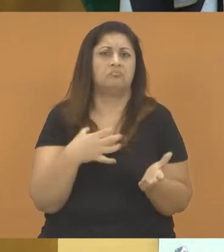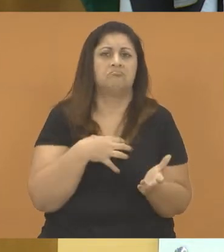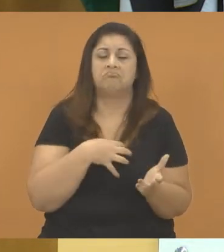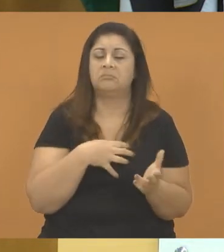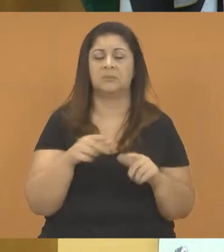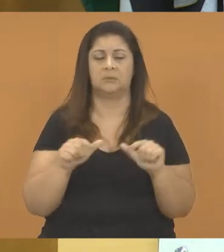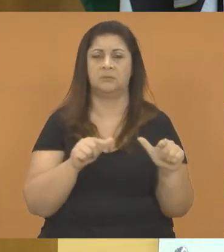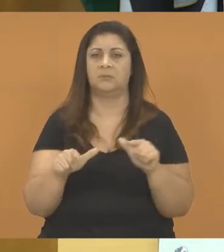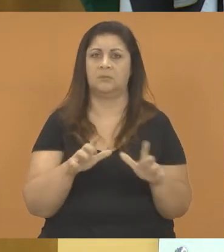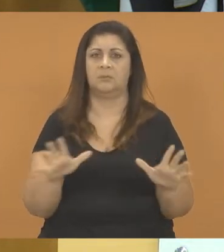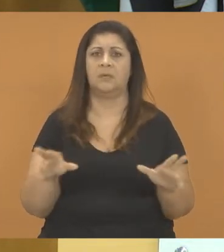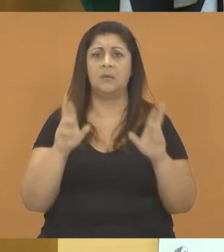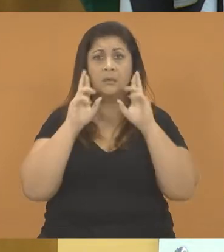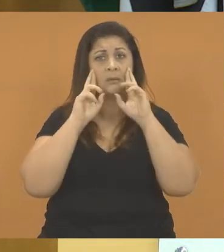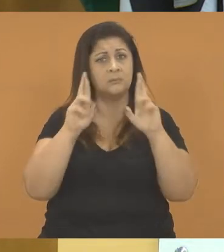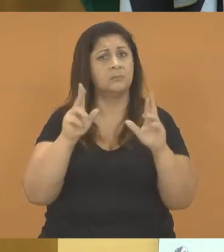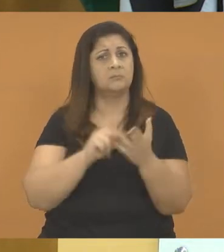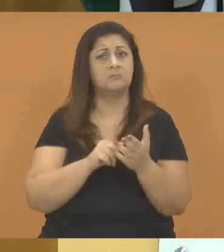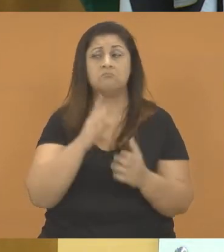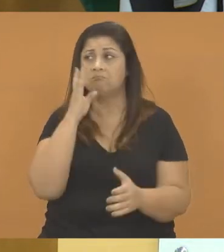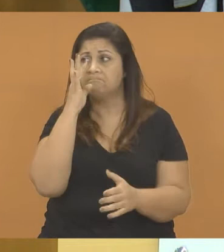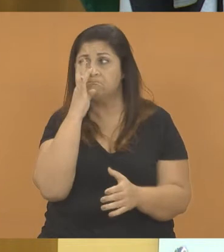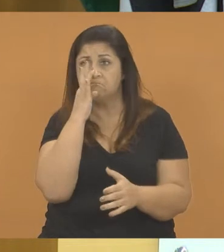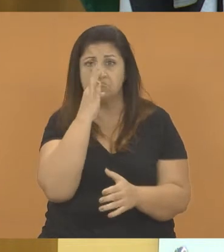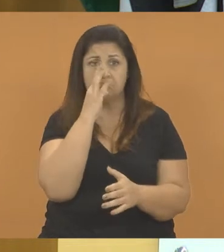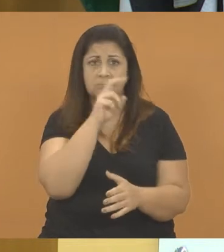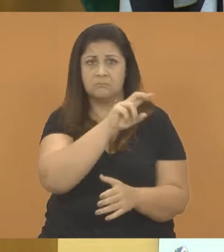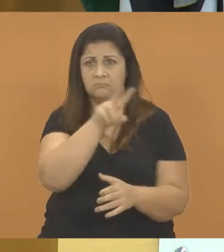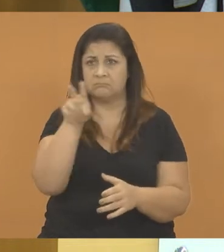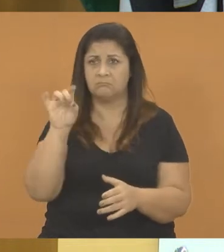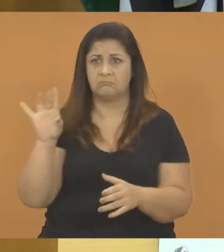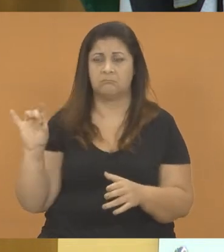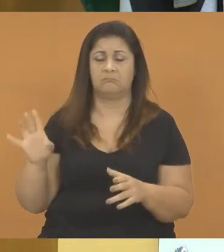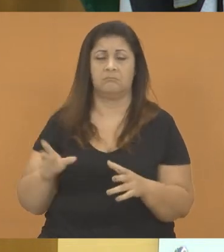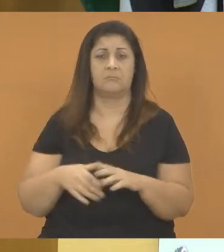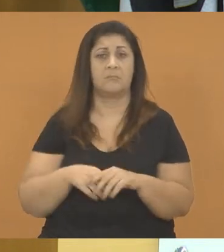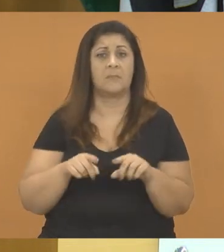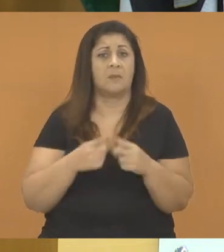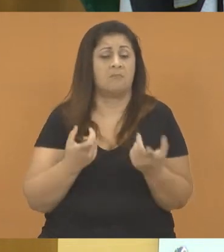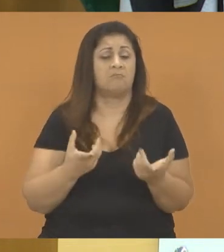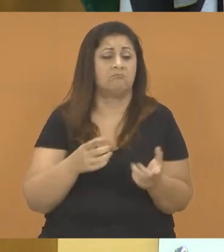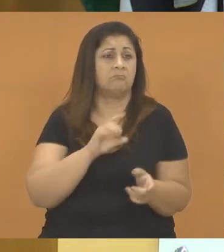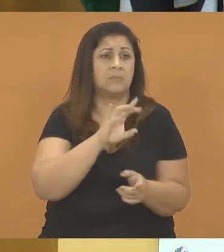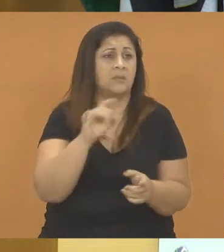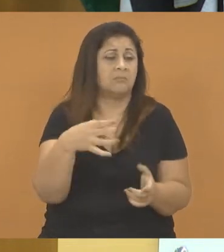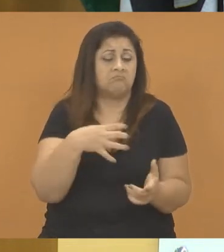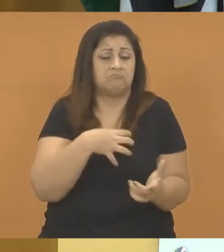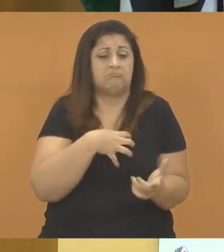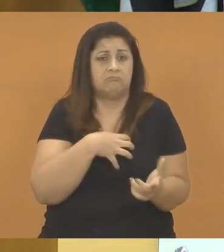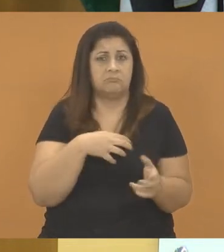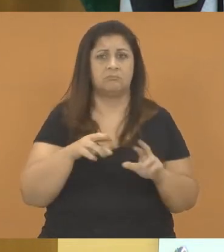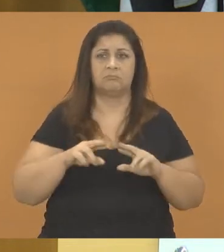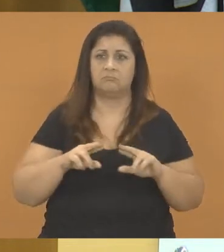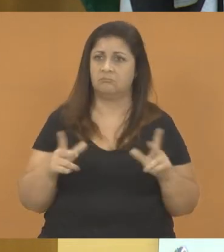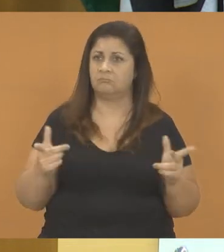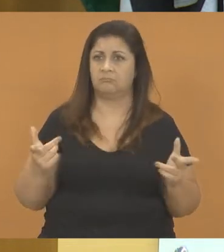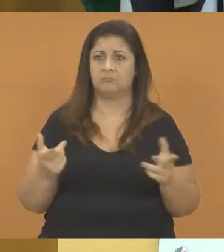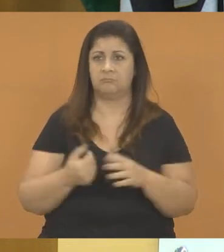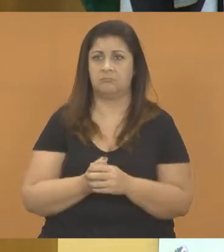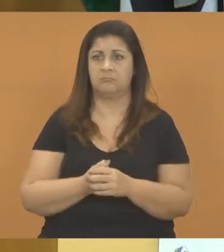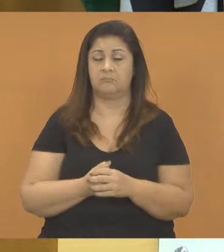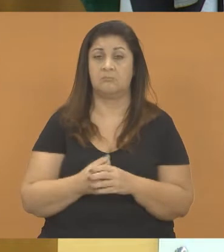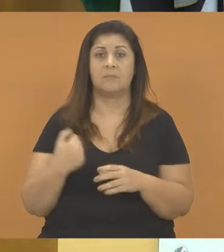trabalhar respeito mesmo e admiro cada um de vocês mas cada um tem seu estilo diferente o nosso estilo é esse